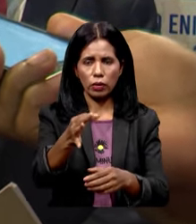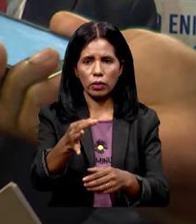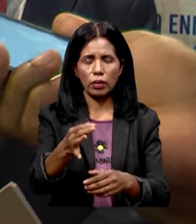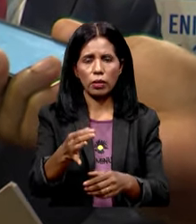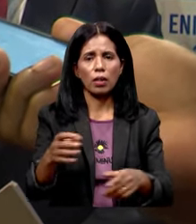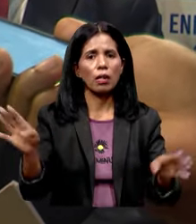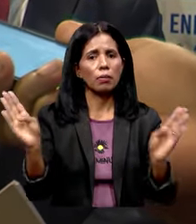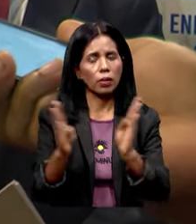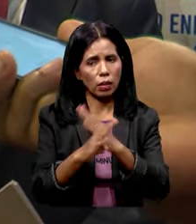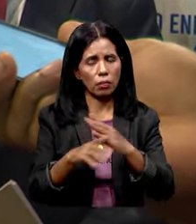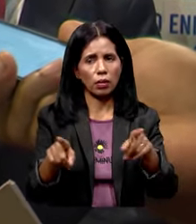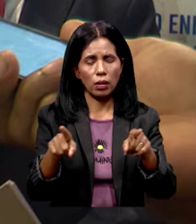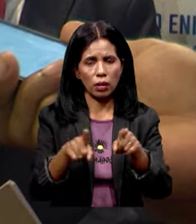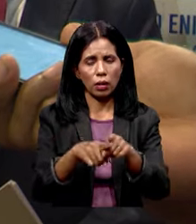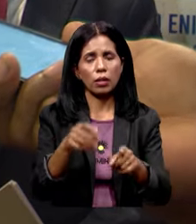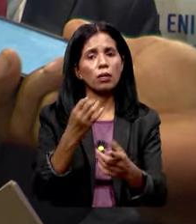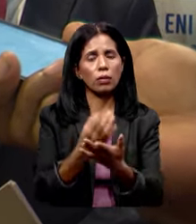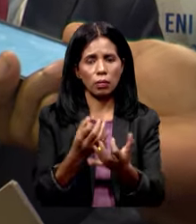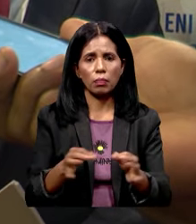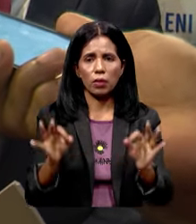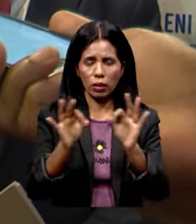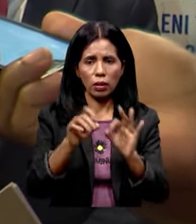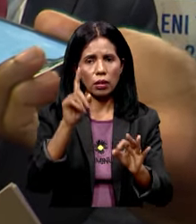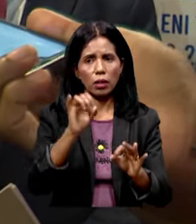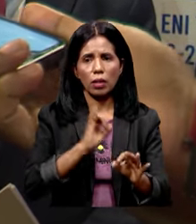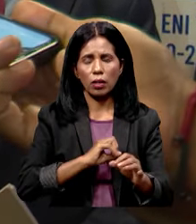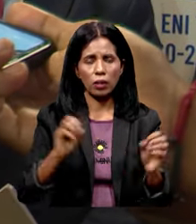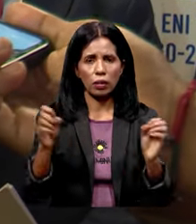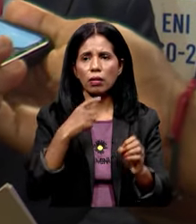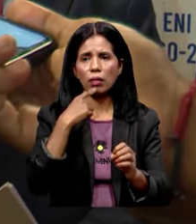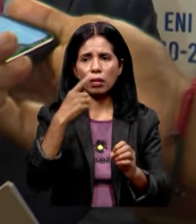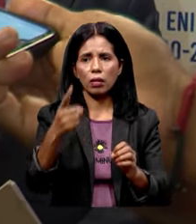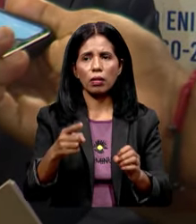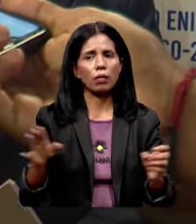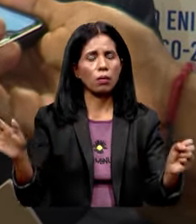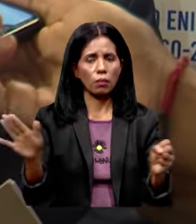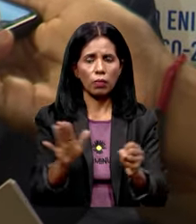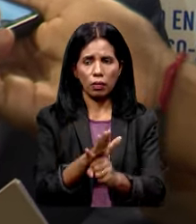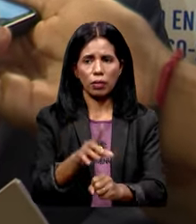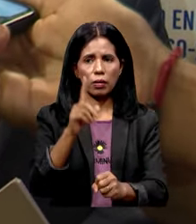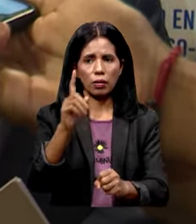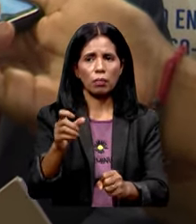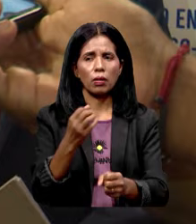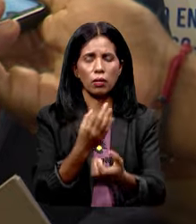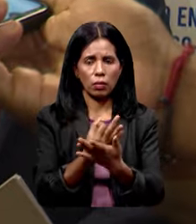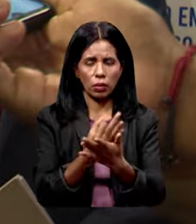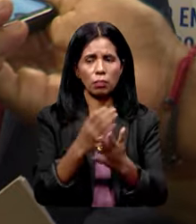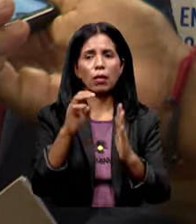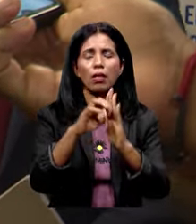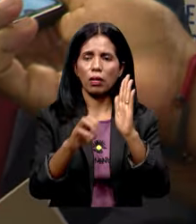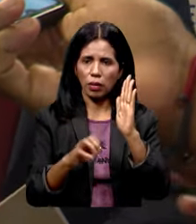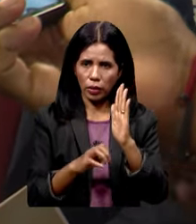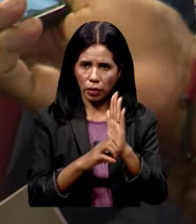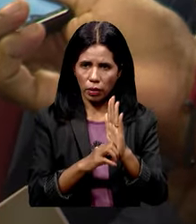saímos nessa fonte alternativa. Ida, ao lado de fonte alternativa, fonte complementar, ida, para rendimento do Estado, para além